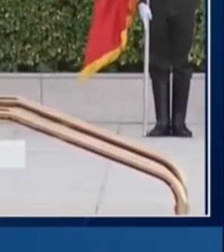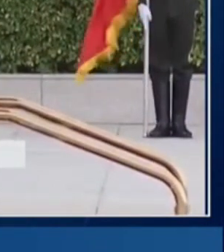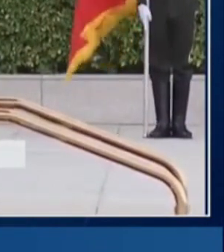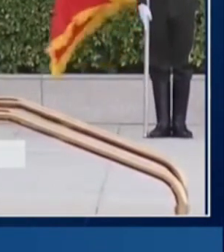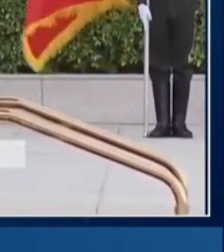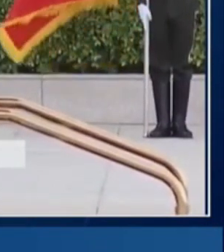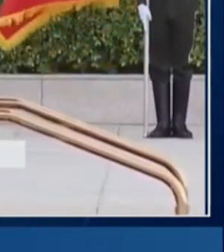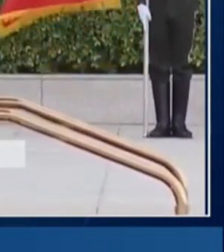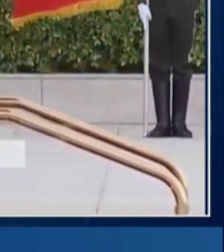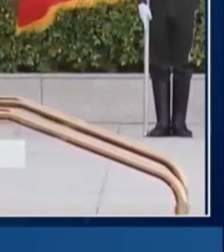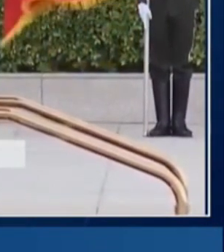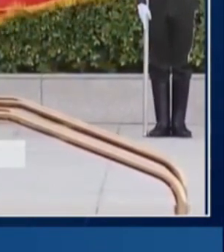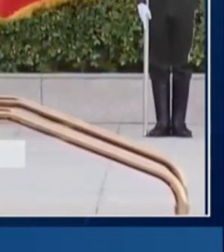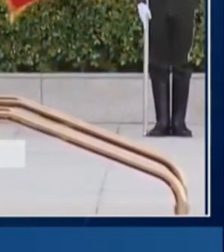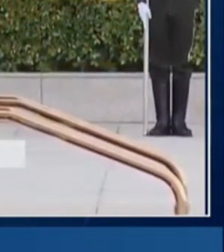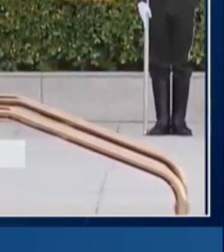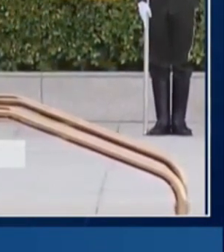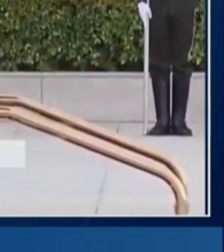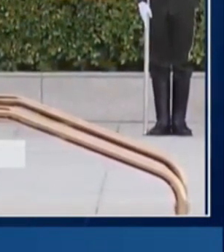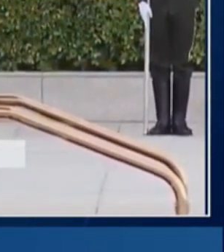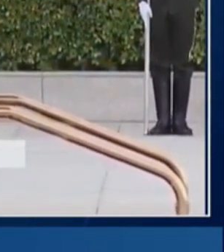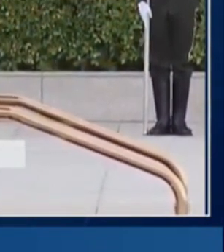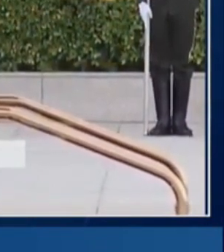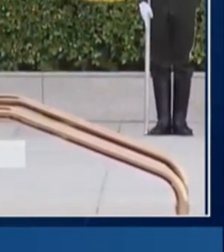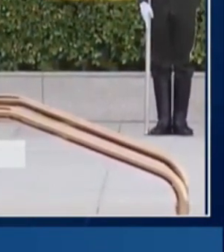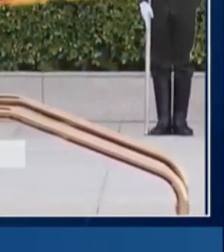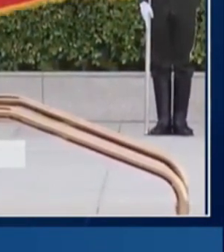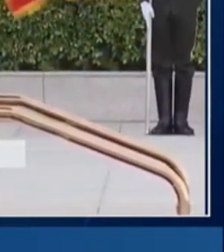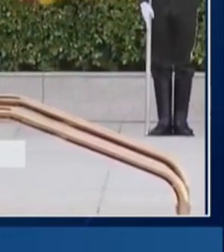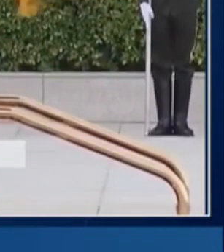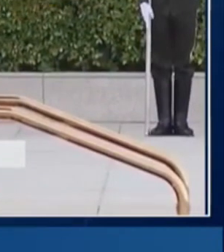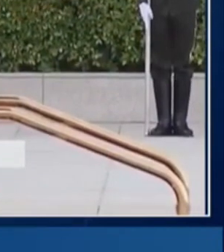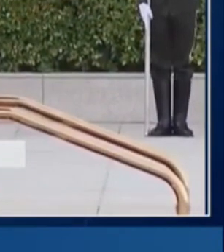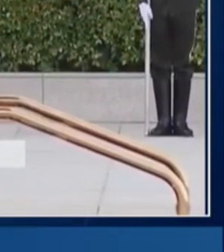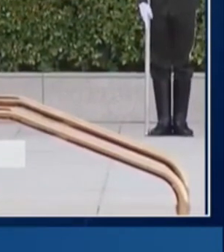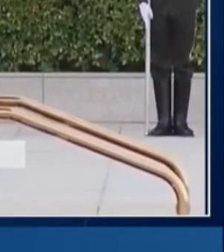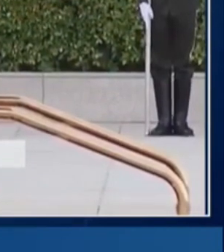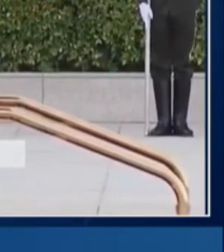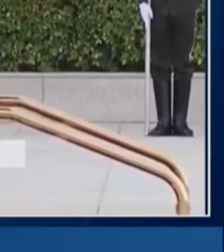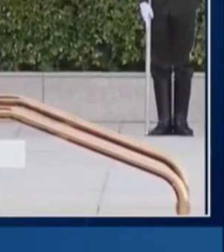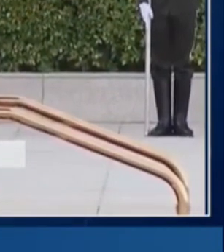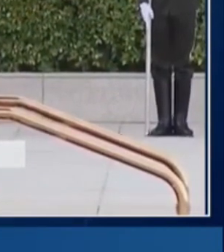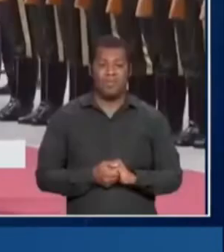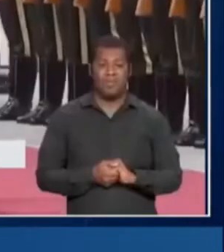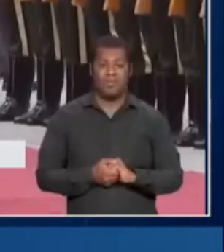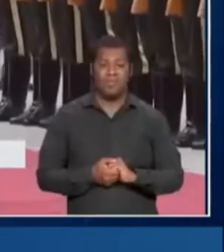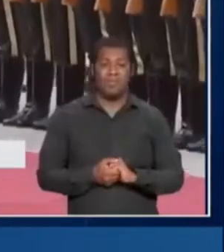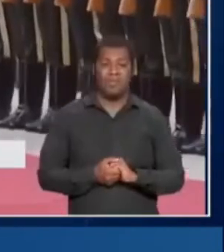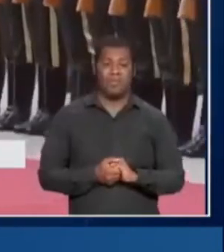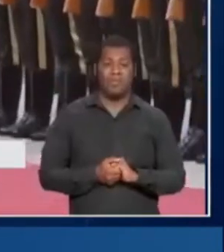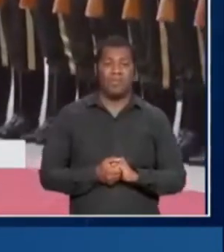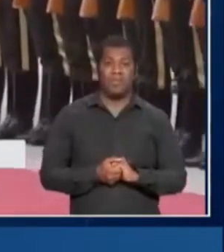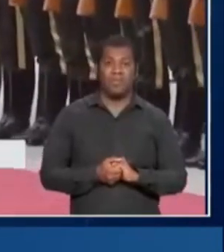pesquisa, principalmente pesquisa quantitativa, um dos mais importantes dos Estados Unidos, fez uma pesquisa semana passada, lançou dia 12 de abril, mostrando qual